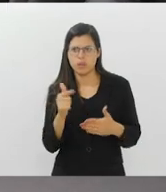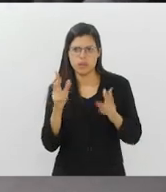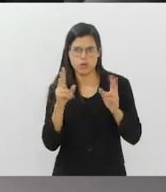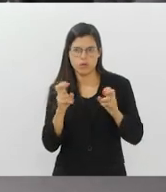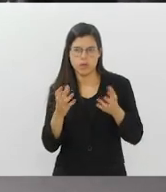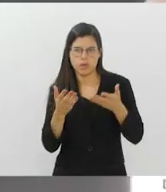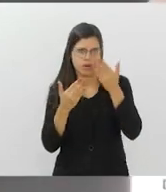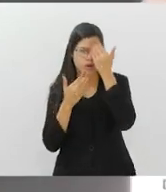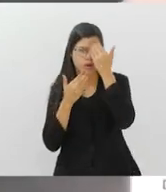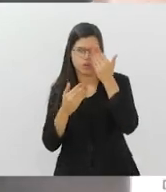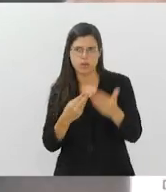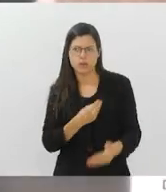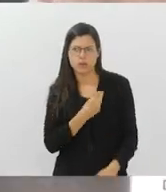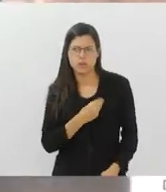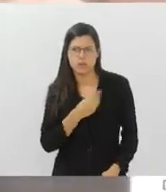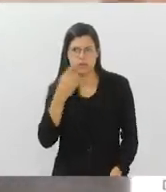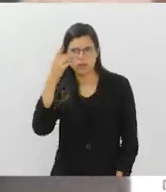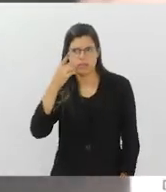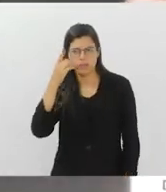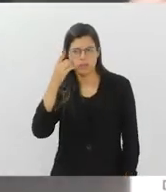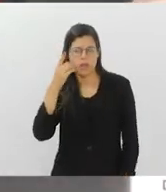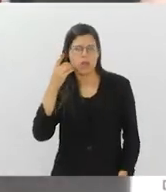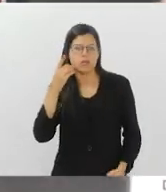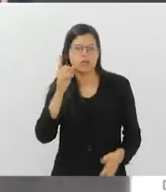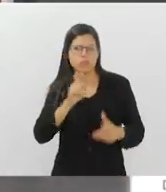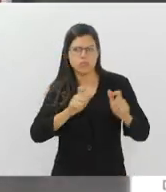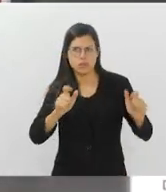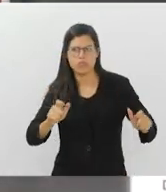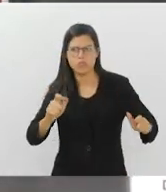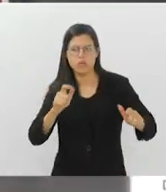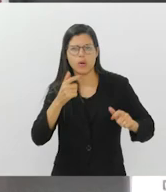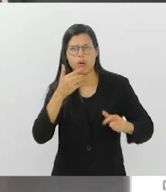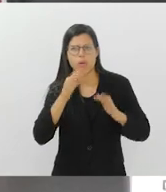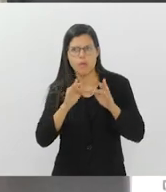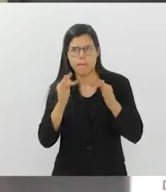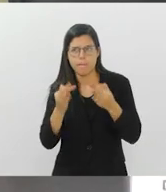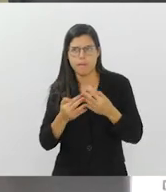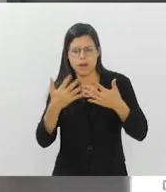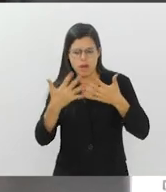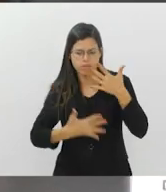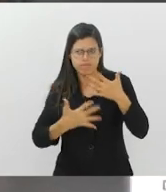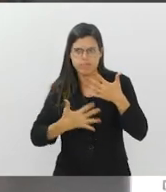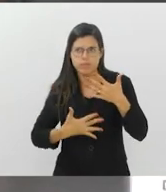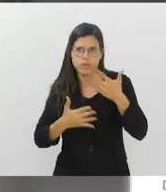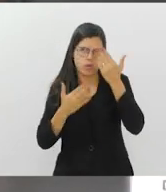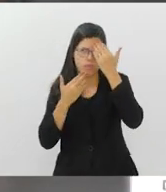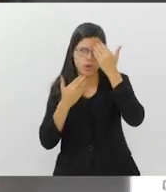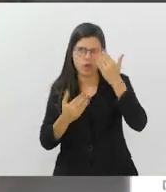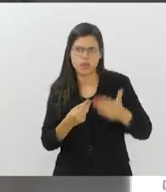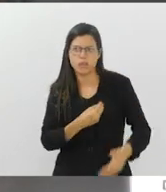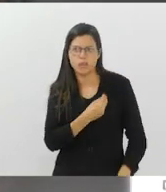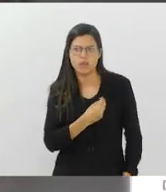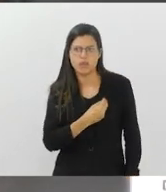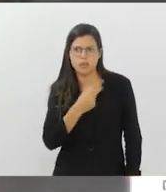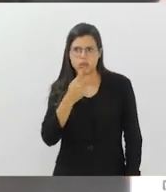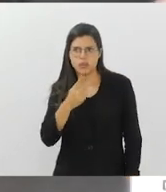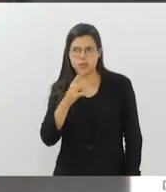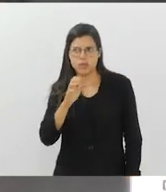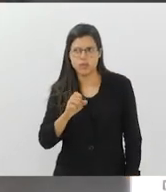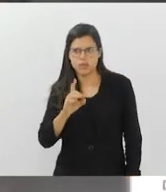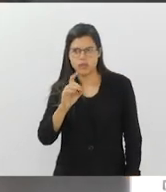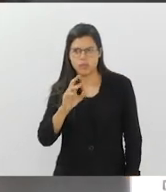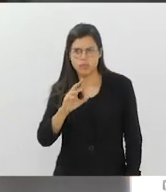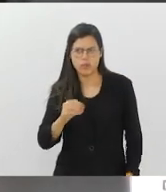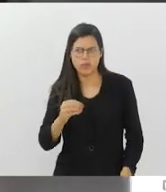presença dos deputados, das deputadas, pais e mães atípicos que estão aqui. Muito obrigado pela presença. Pedro, muito obrigado pela